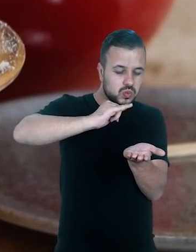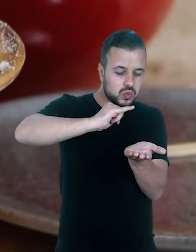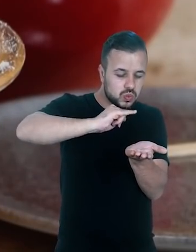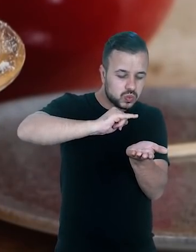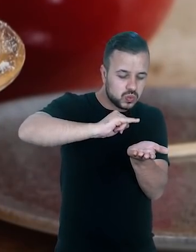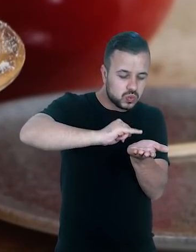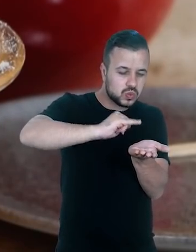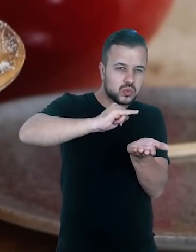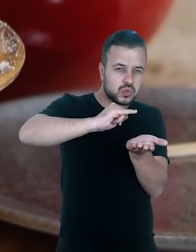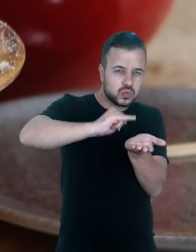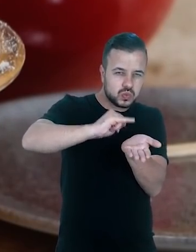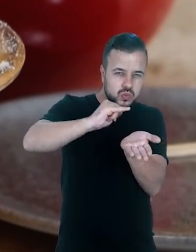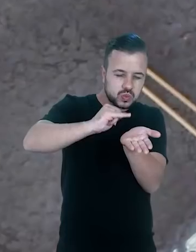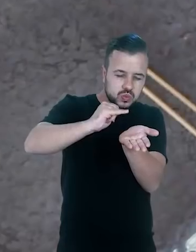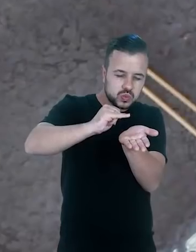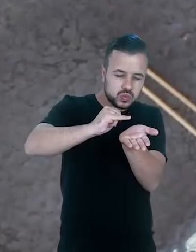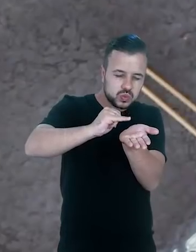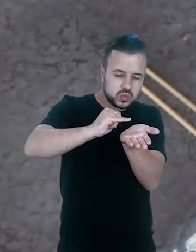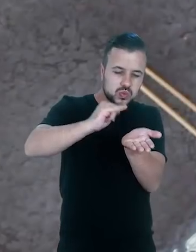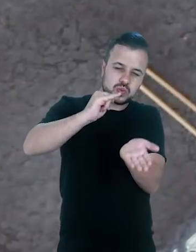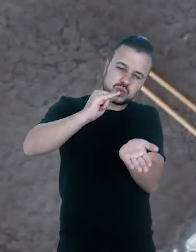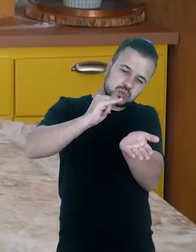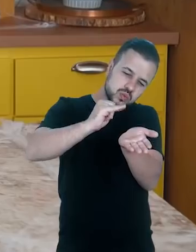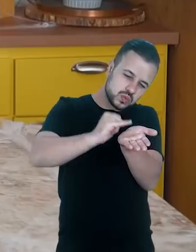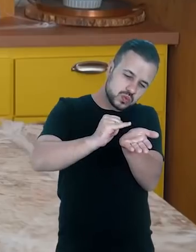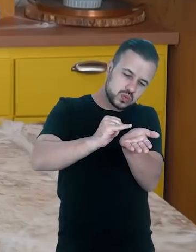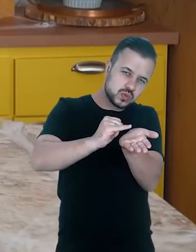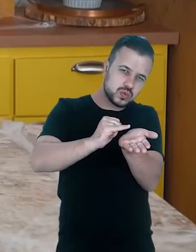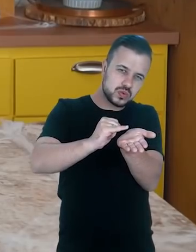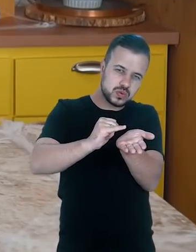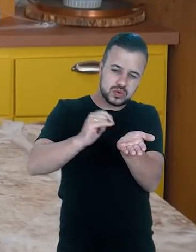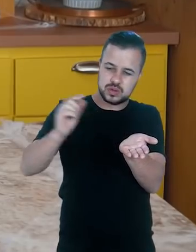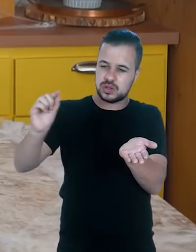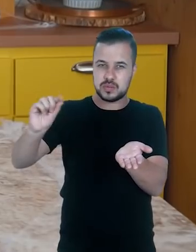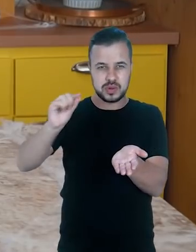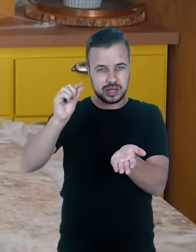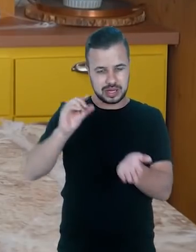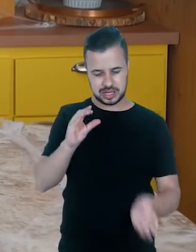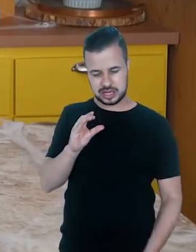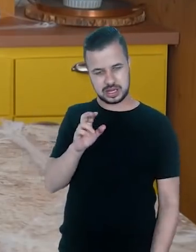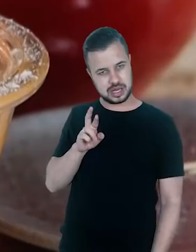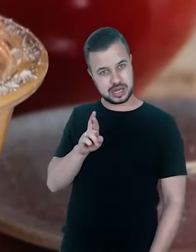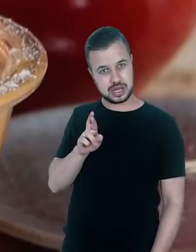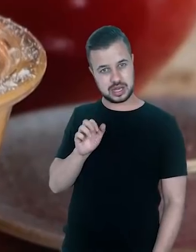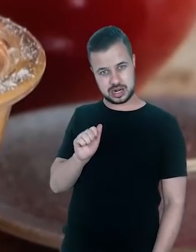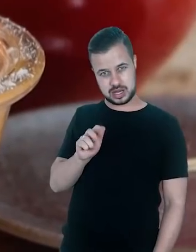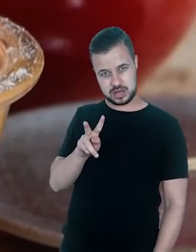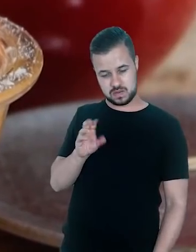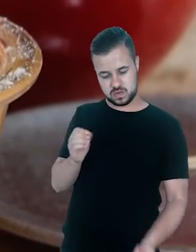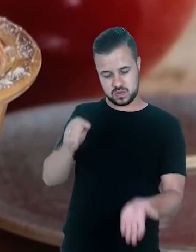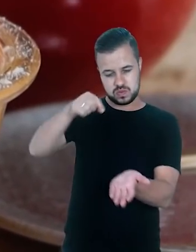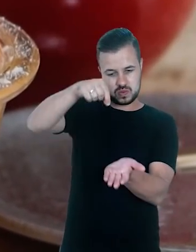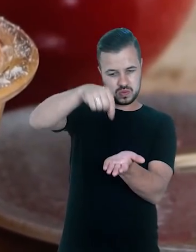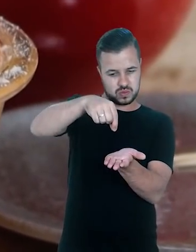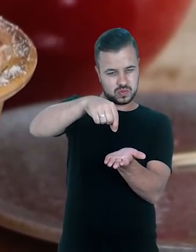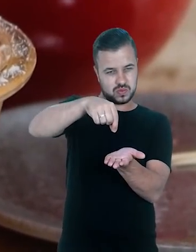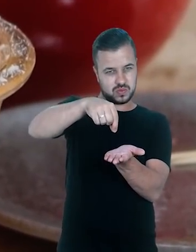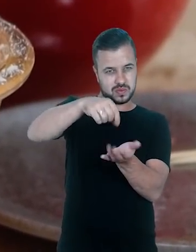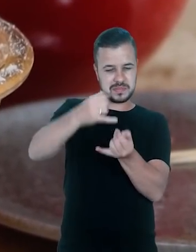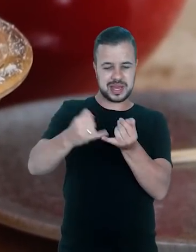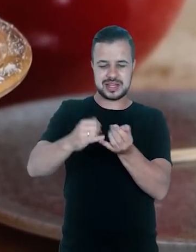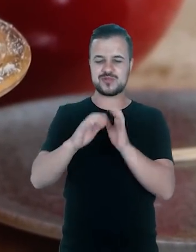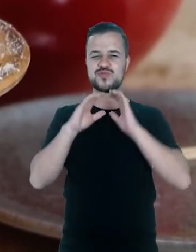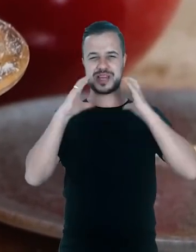leve apertada aqui no centro, ó. E logo em seguida você pega um cravinho e encaixa aqui para fazer